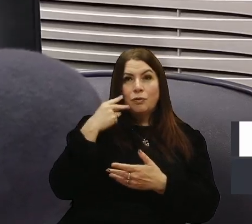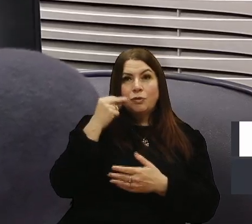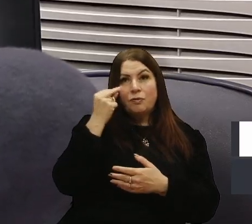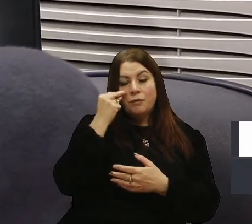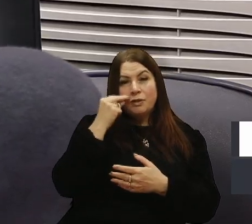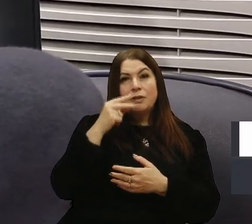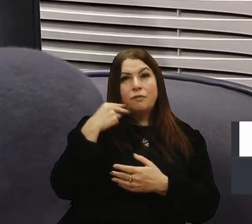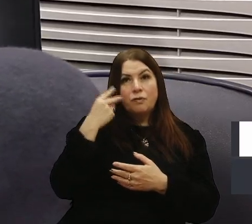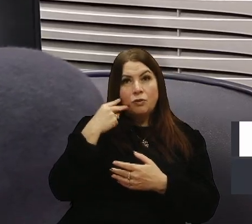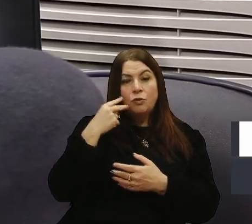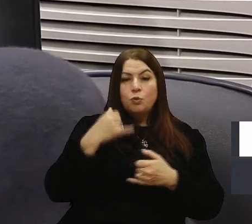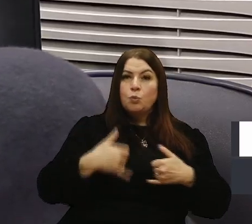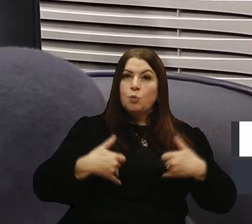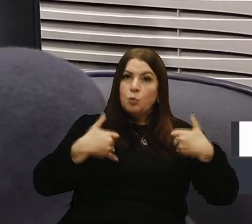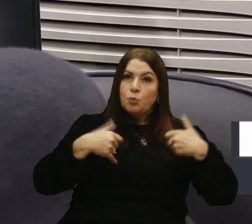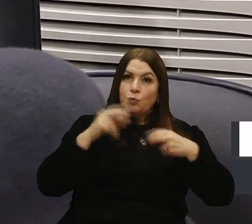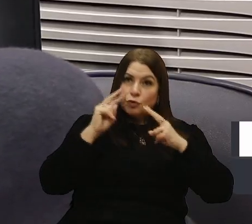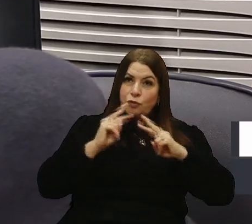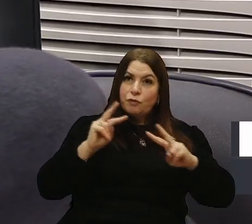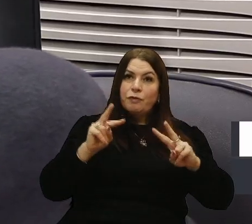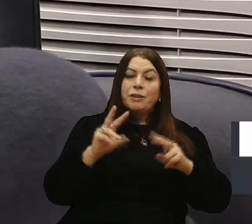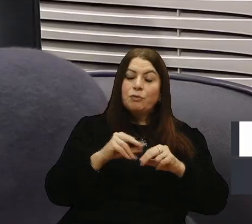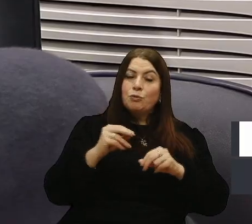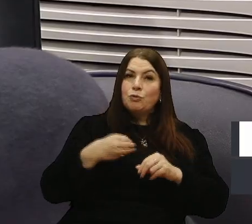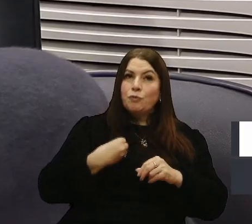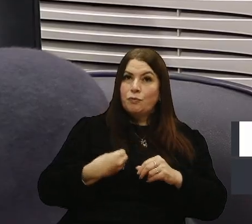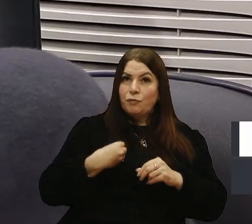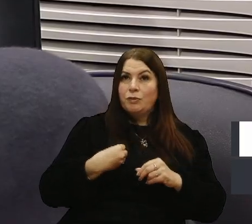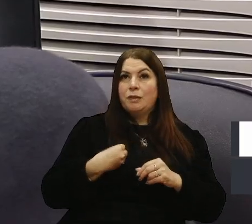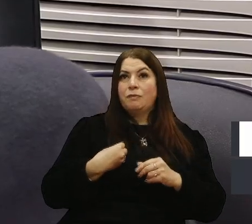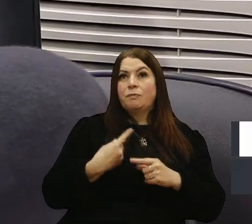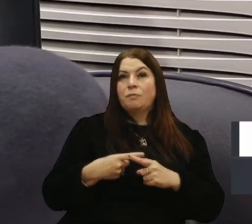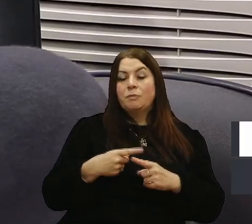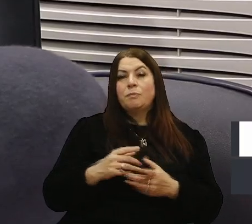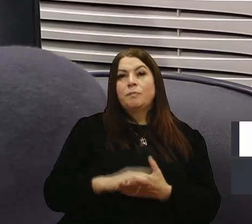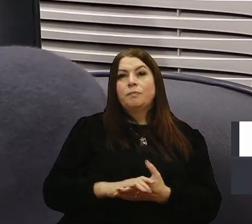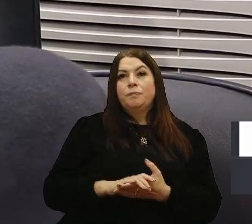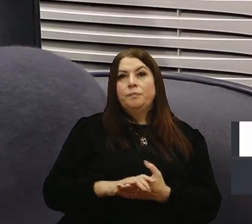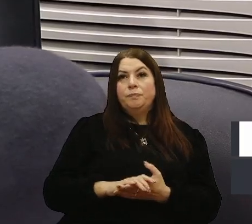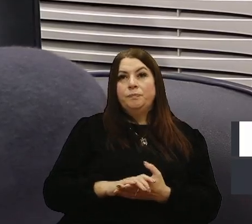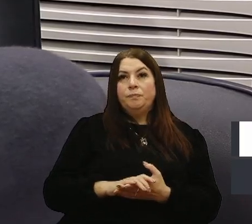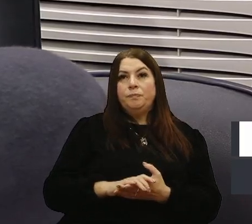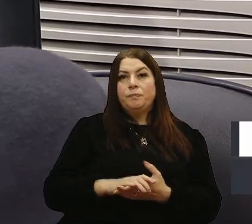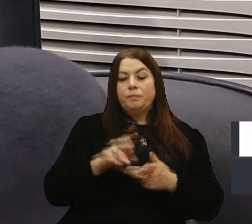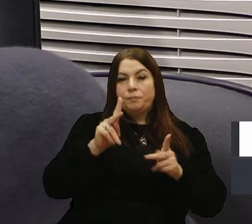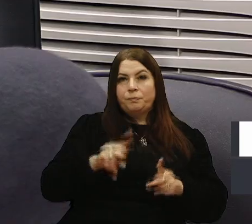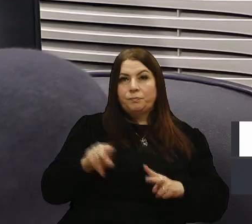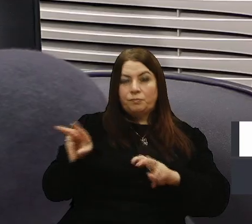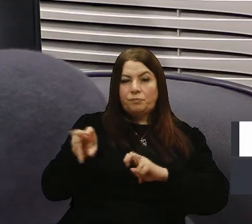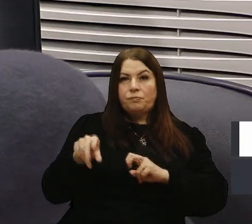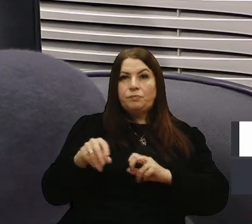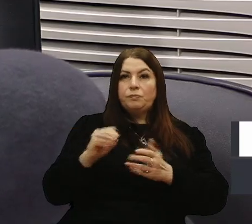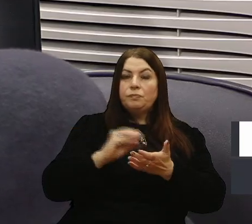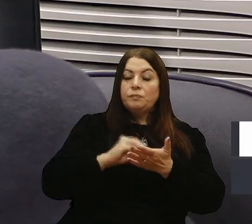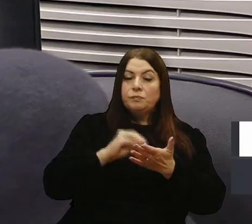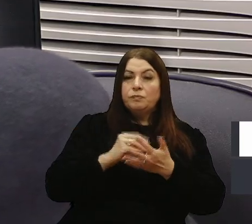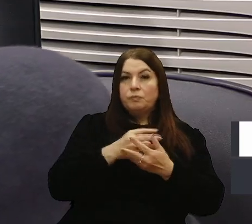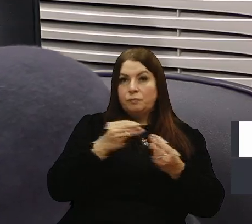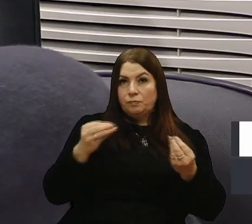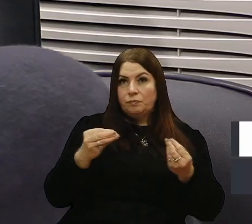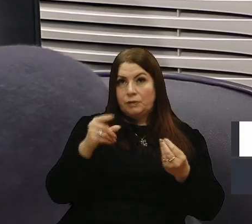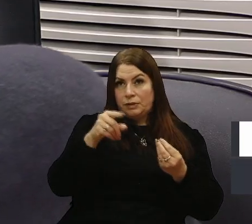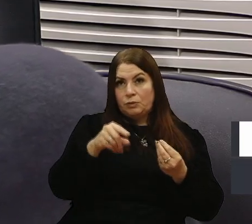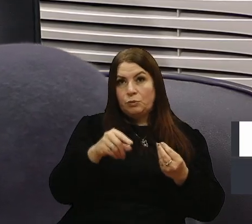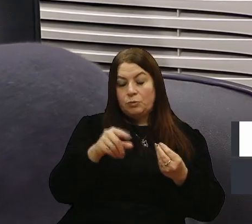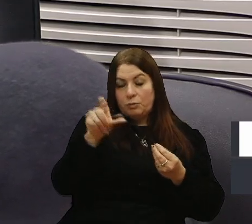são vereadores que eu tenho orgulho de ver, que são muito ativos, porque os agricultores são muito carentes nesse sentido. E o